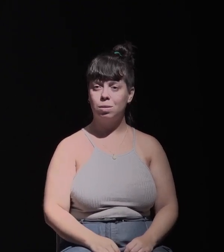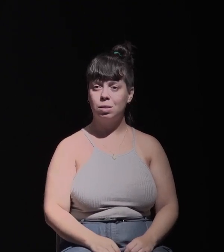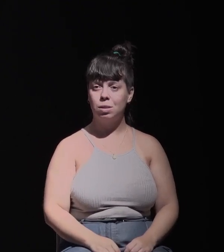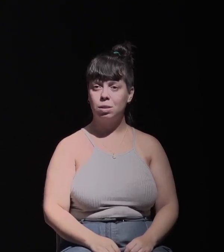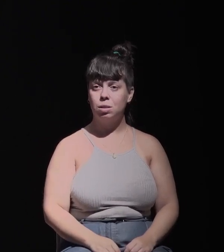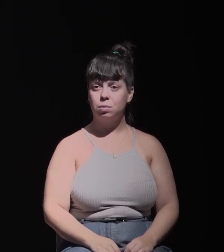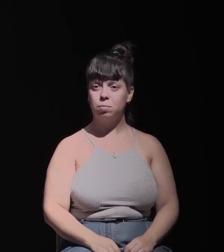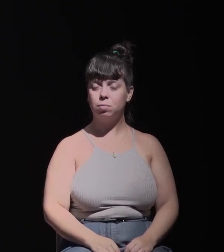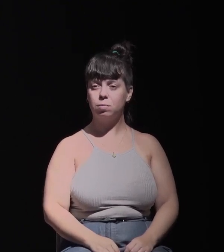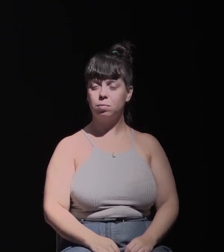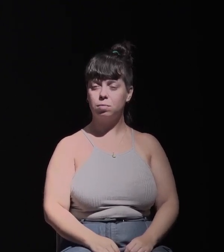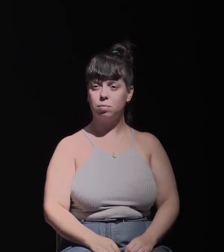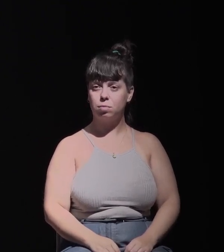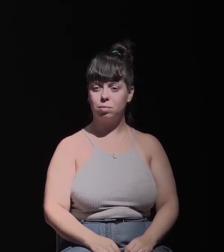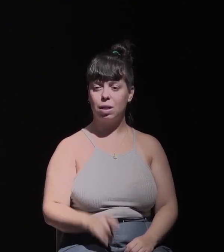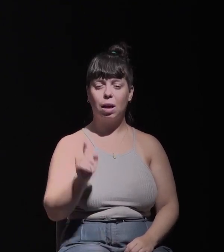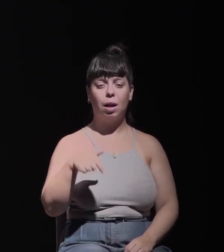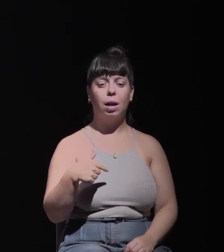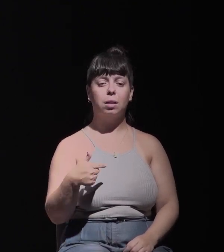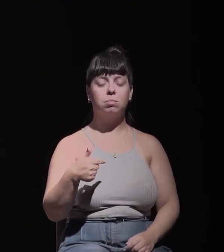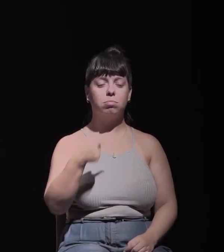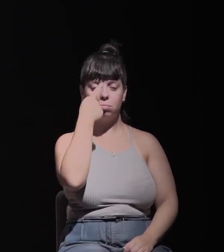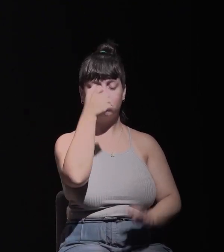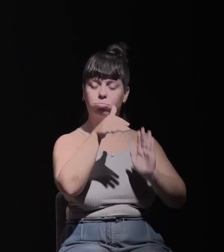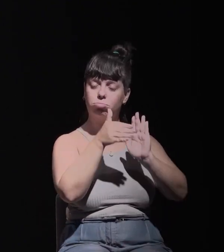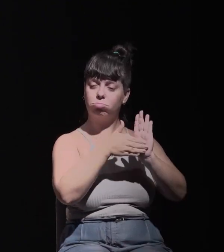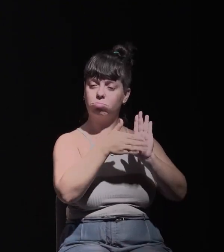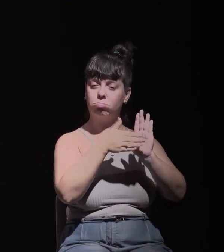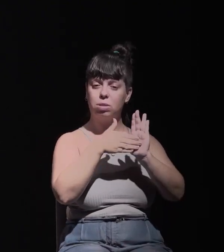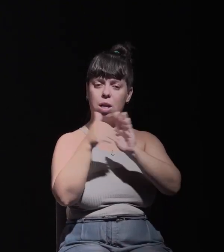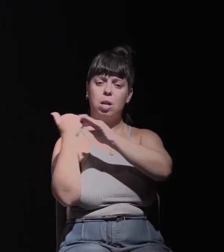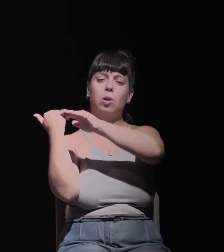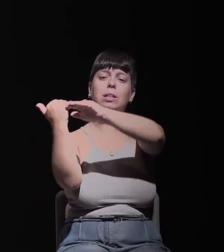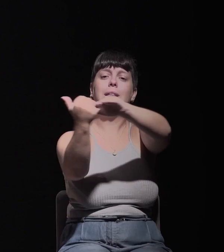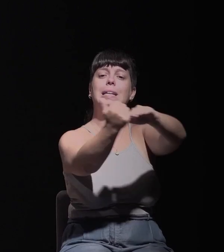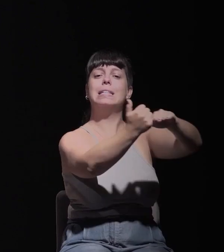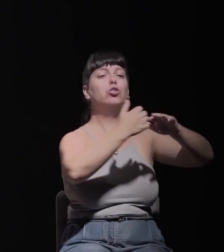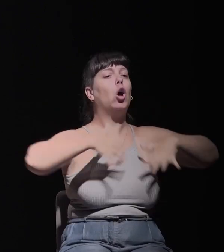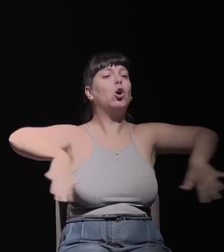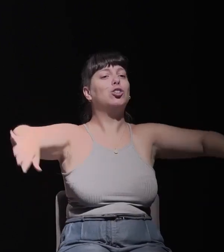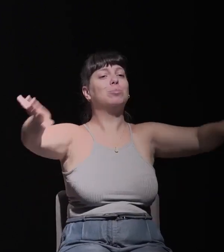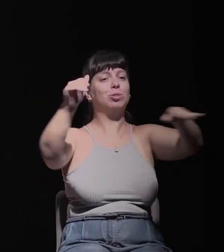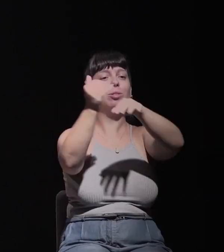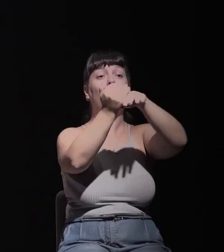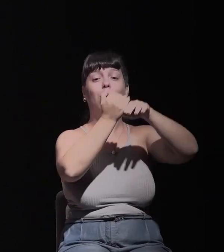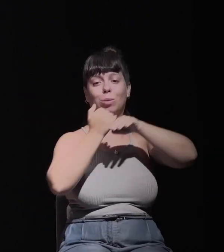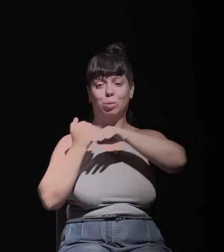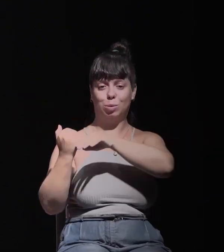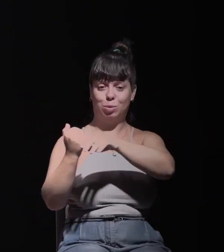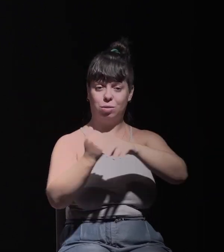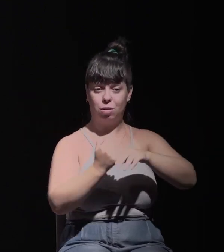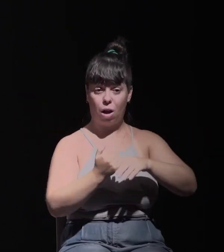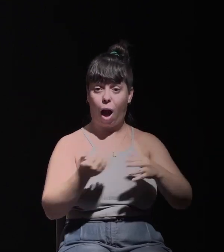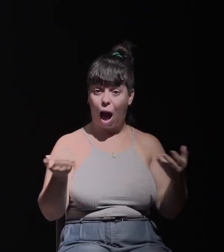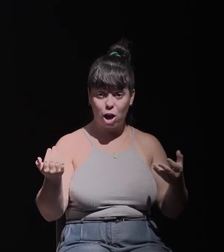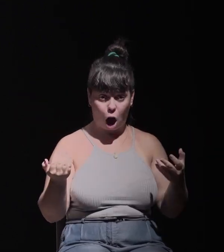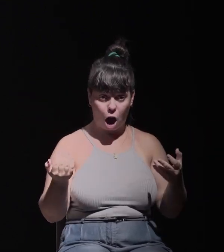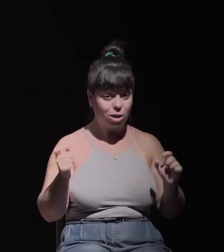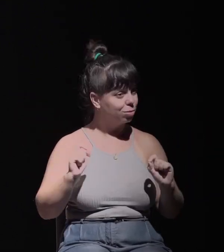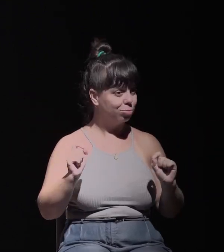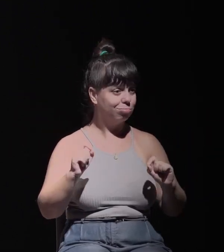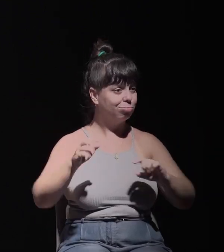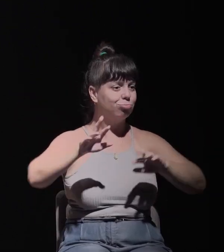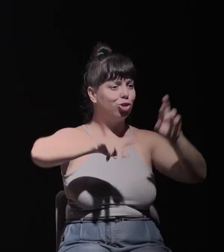pauta do igualitarismo, do comunitarismo, todos éramos iguais. Agora, todos somos